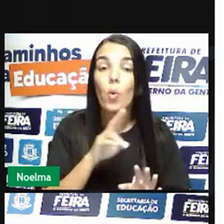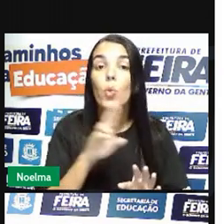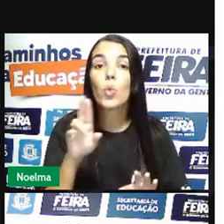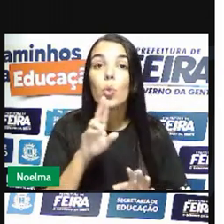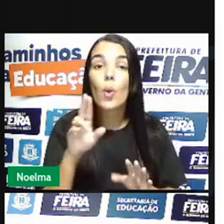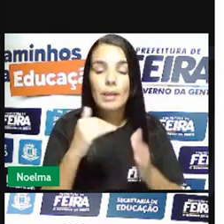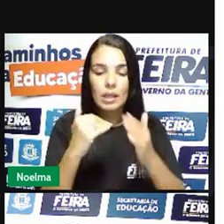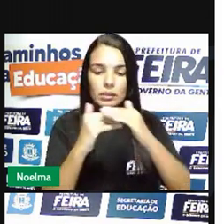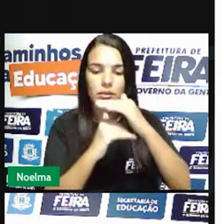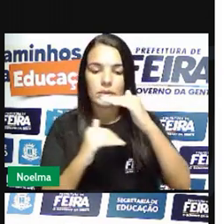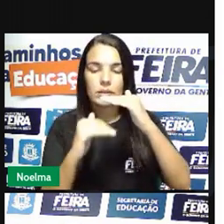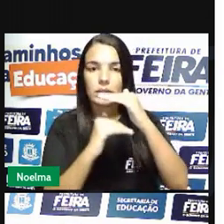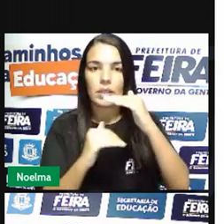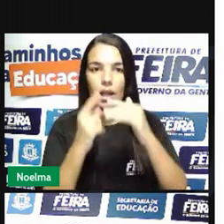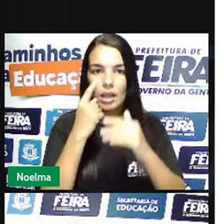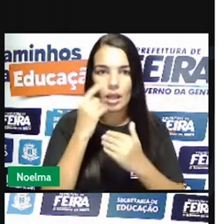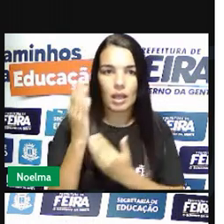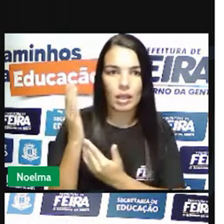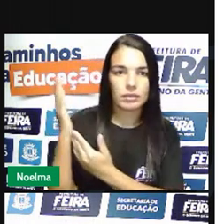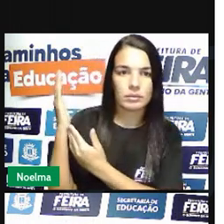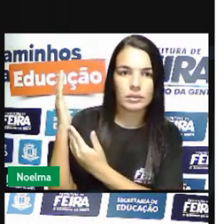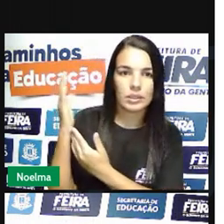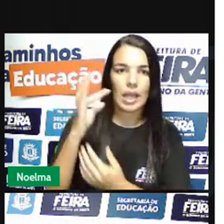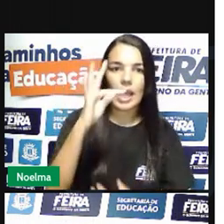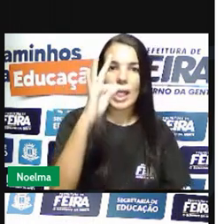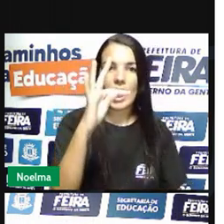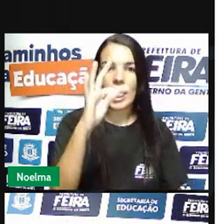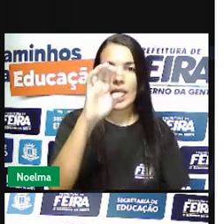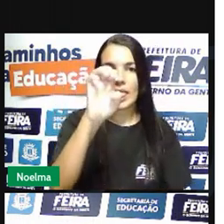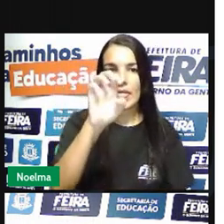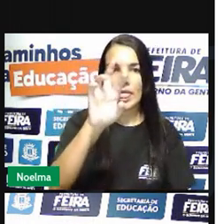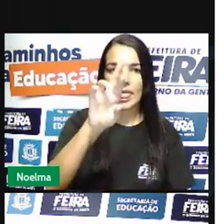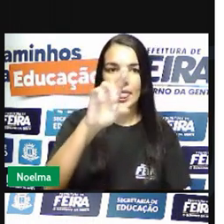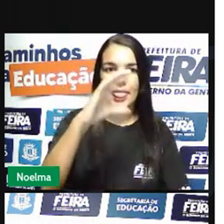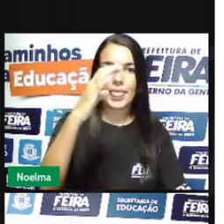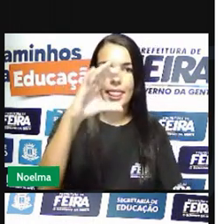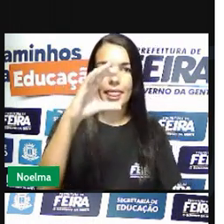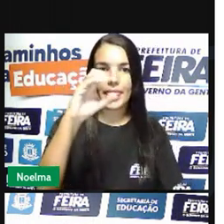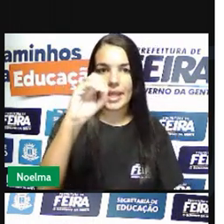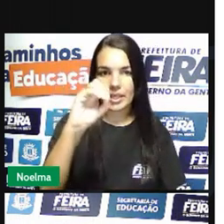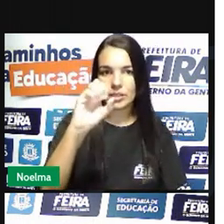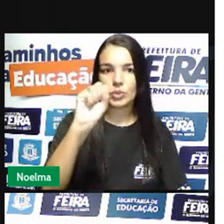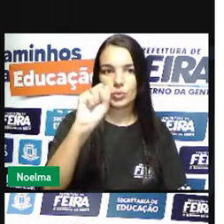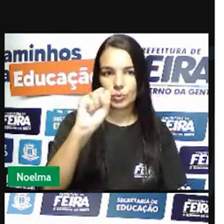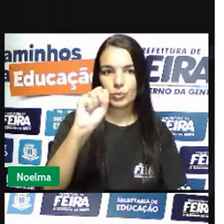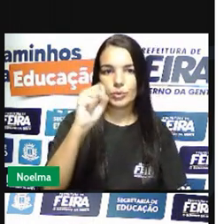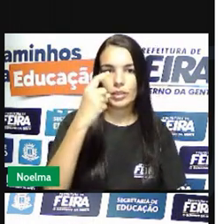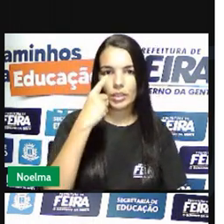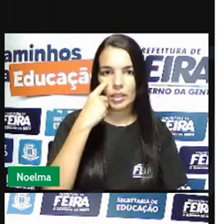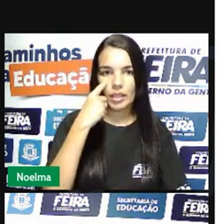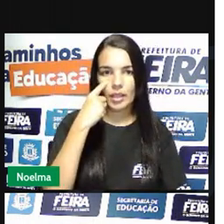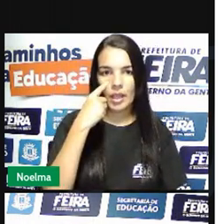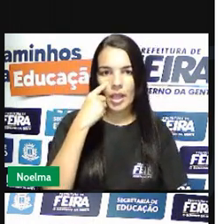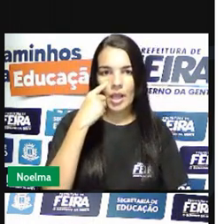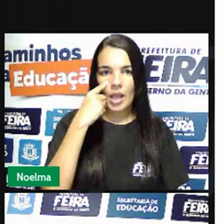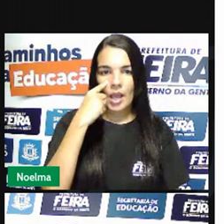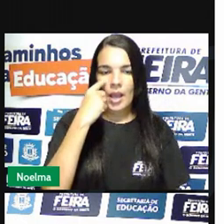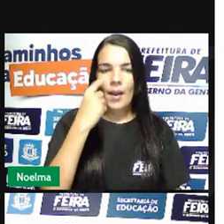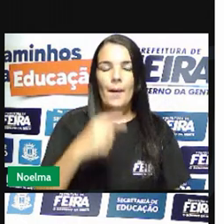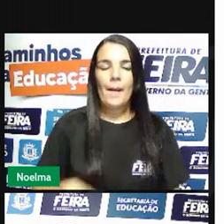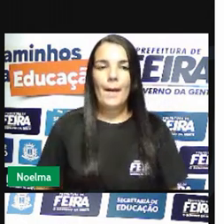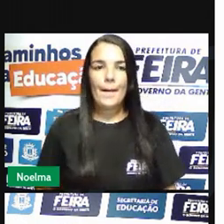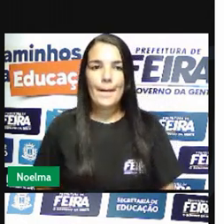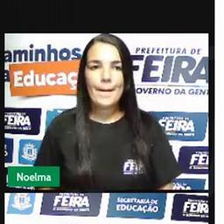observar é o denominador que tem a leitura especial o número de cima tem que vai ser uma leitura direta né normal um dois três quatro